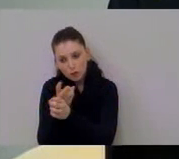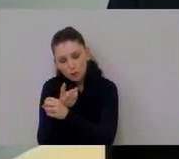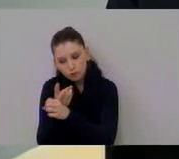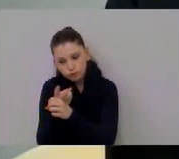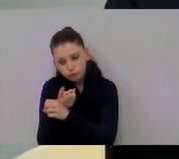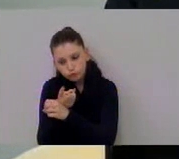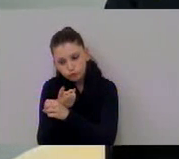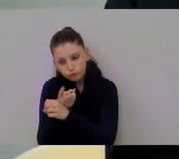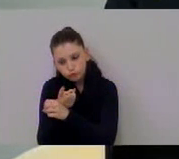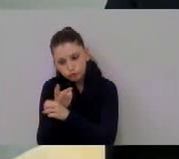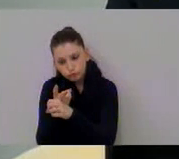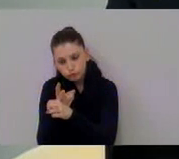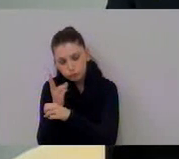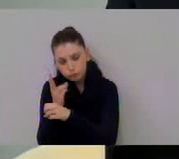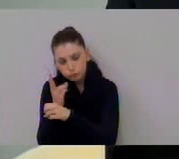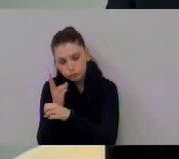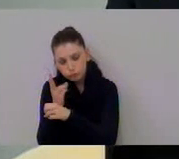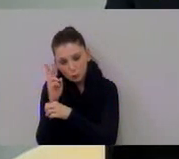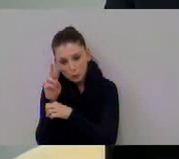Felzer,